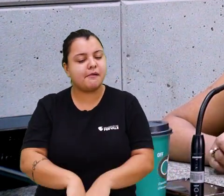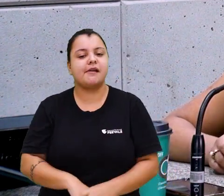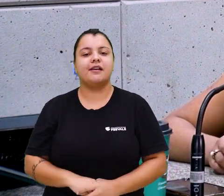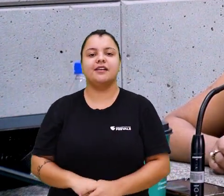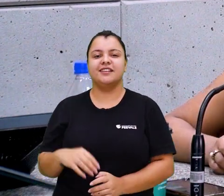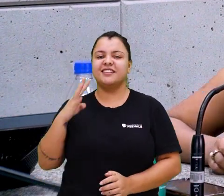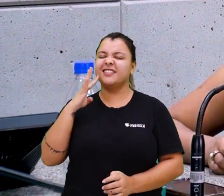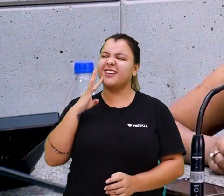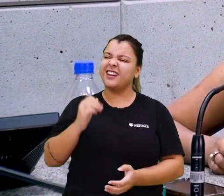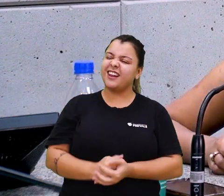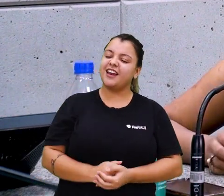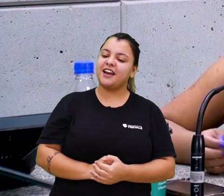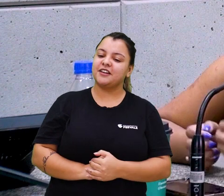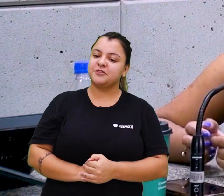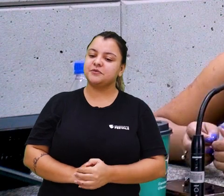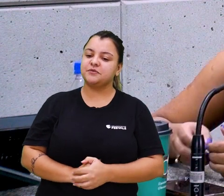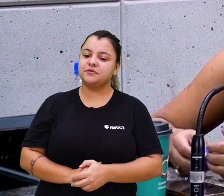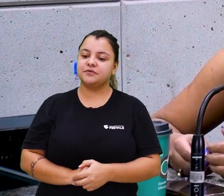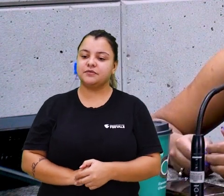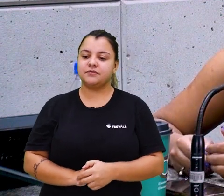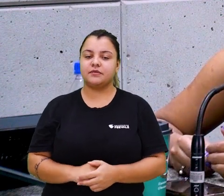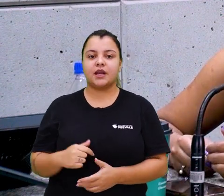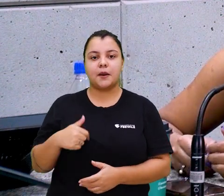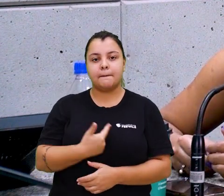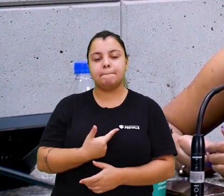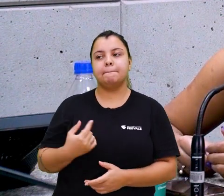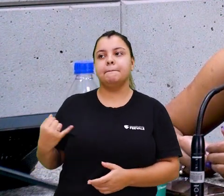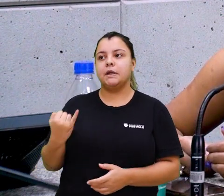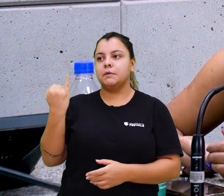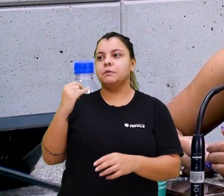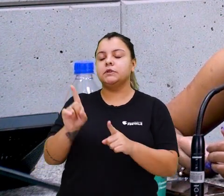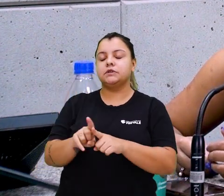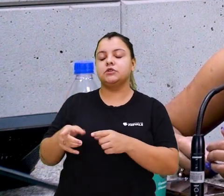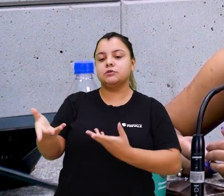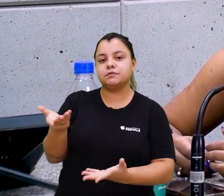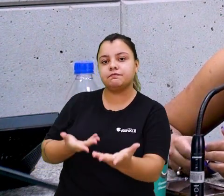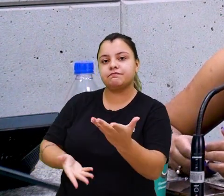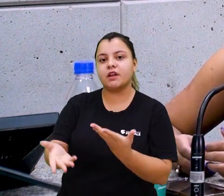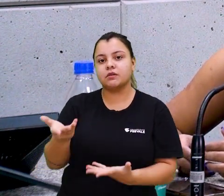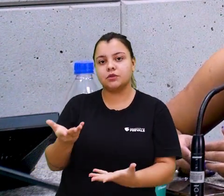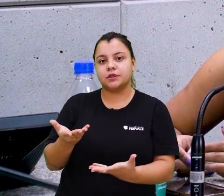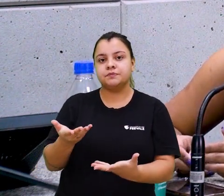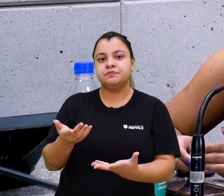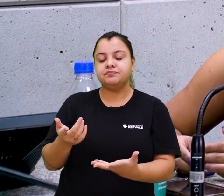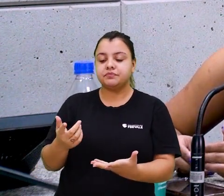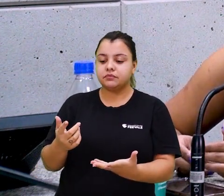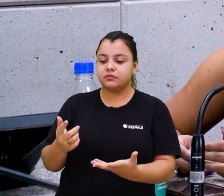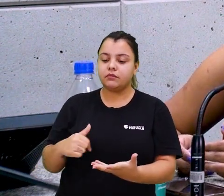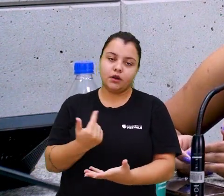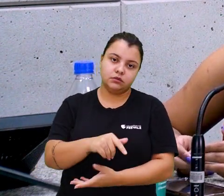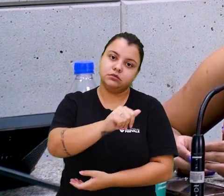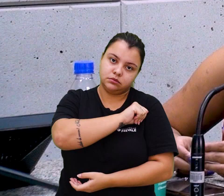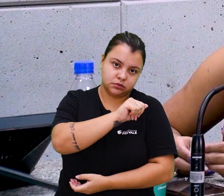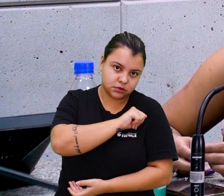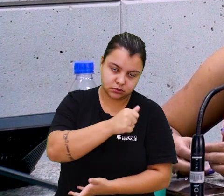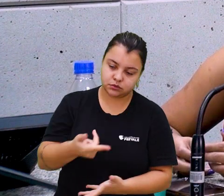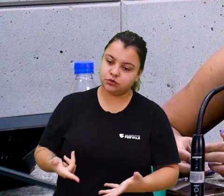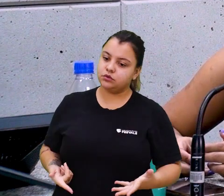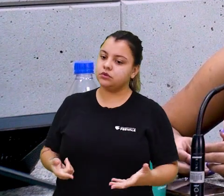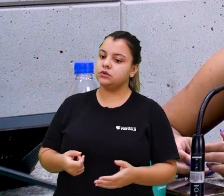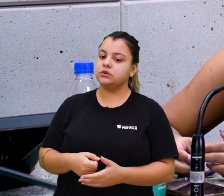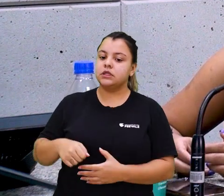também mas é isso gente para mim é bem importante essa troca Porque afinal a gente né somos alunos e esse